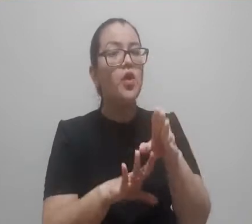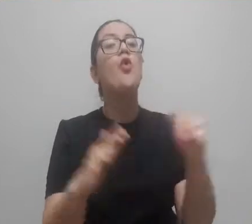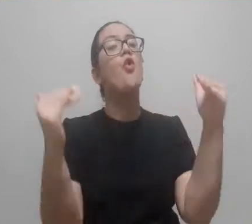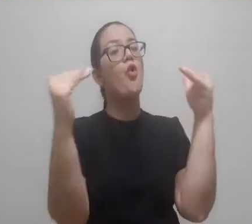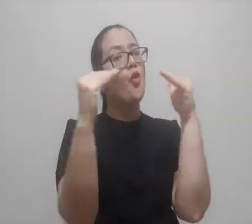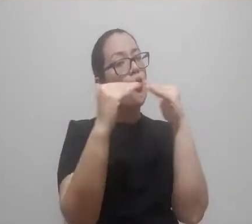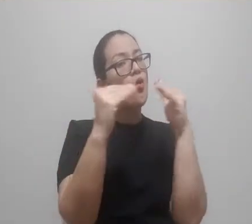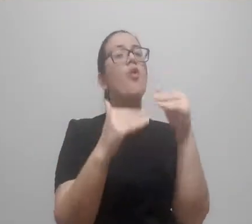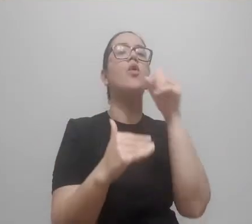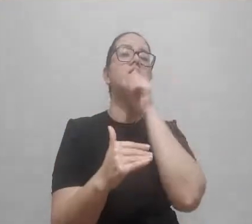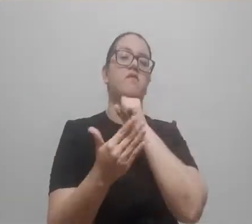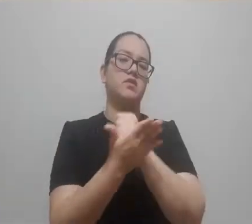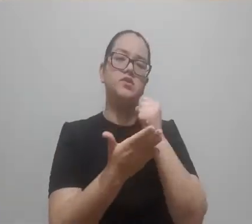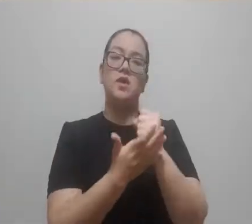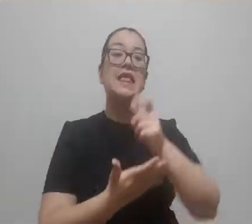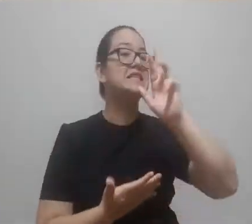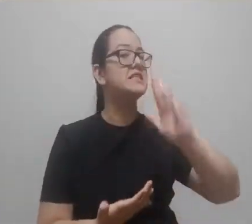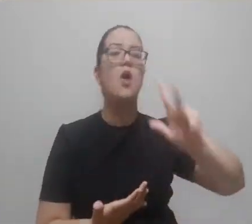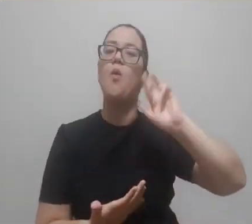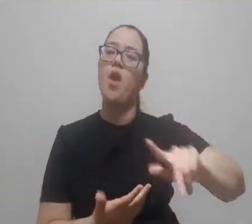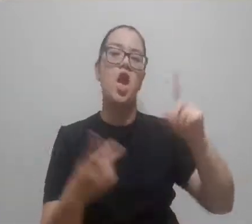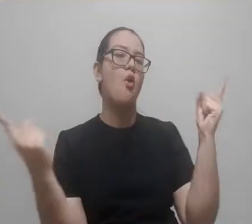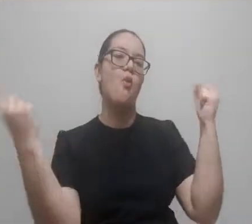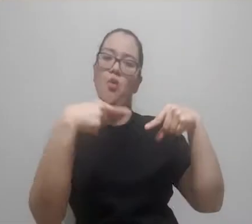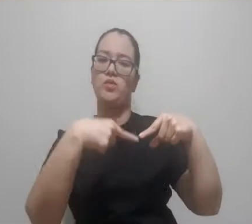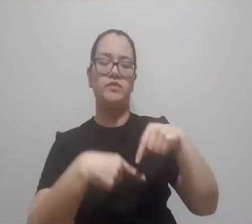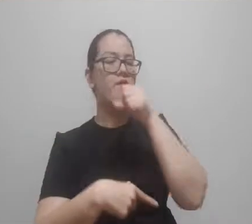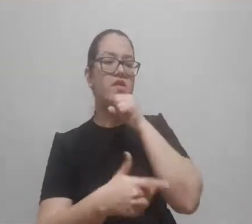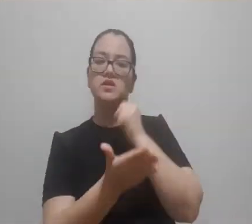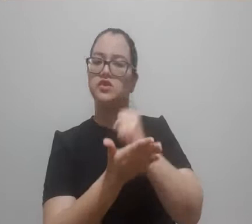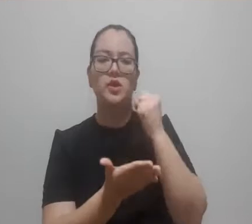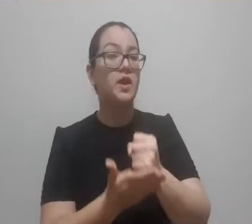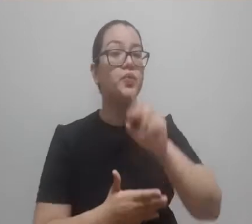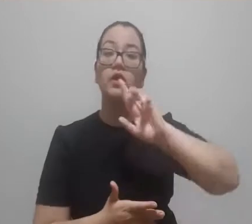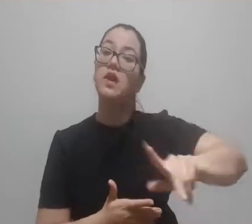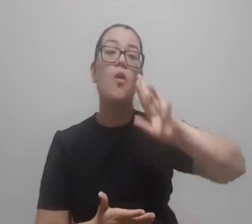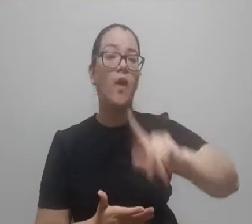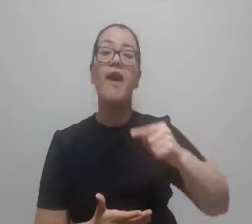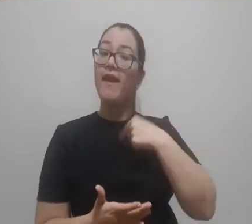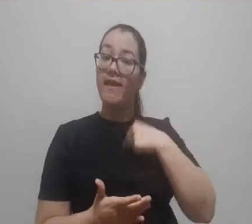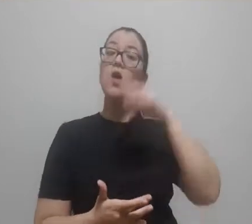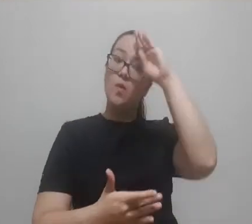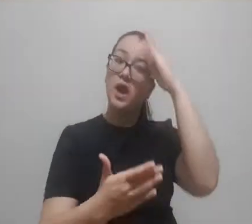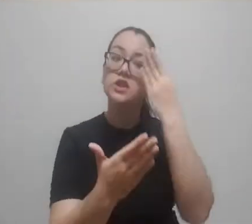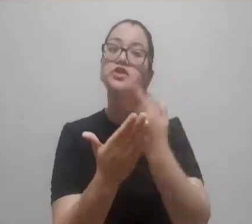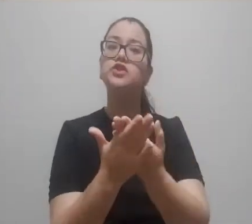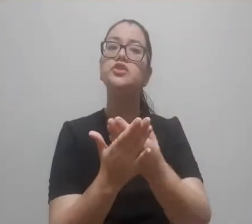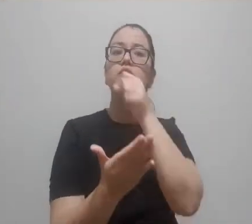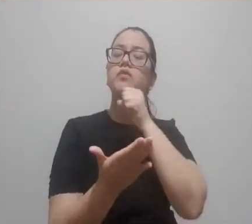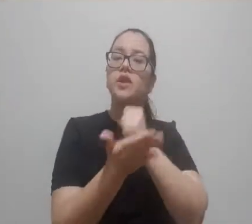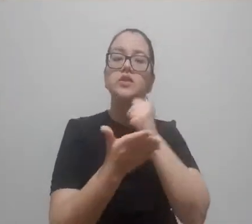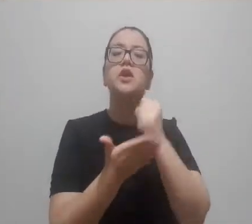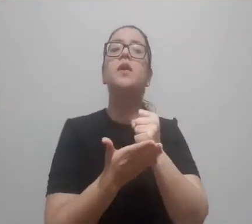sou contrário ao Antigo Testamento. Eu acredito no Antigo Testamento. O Antigo Testamento tem sua validade, tem